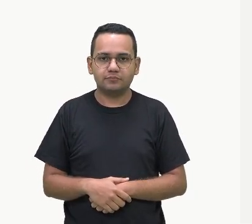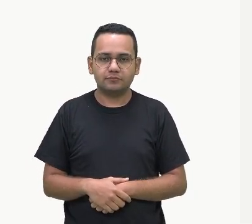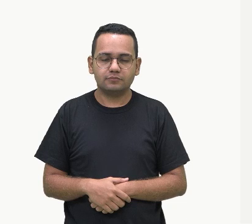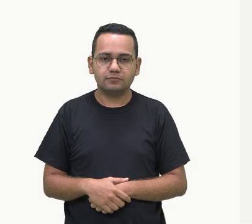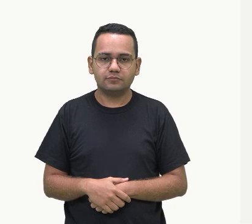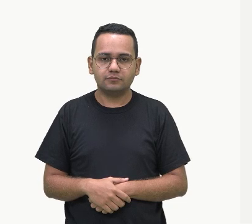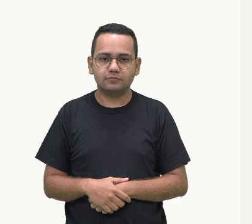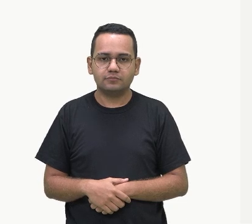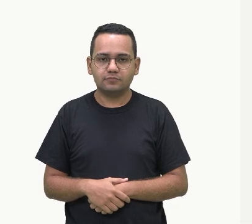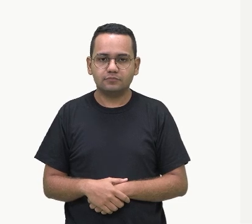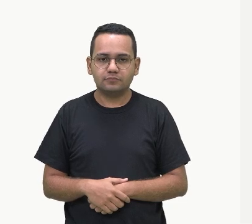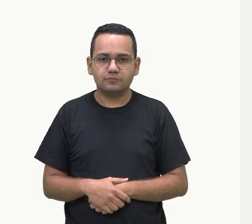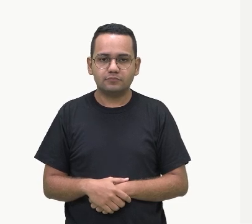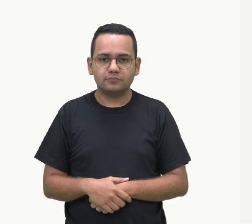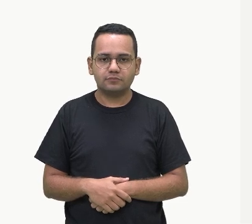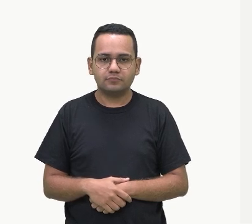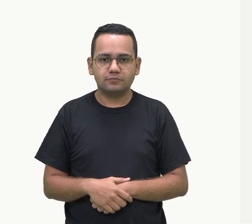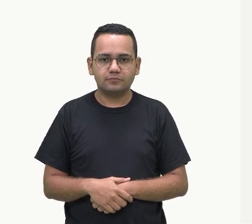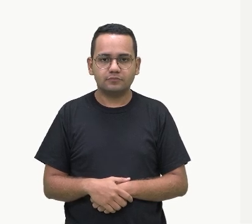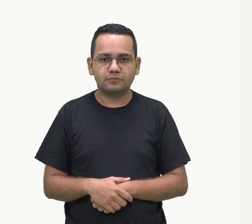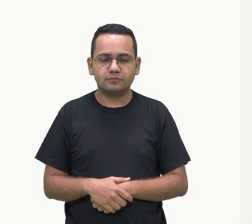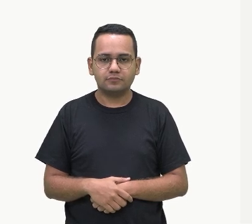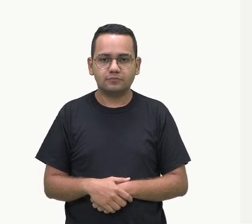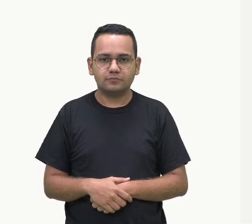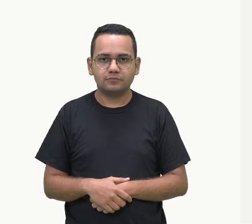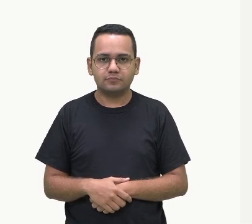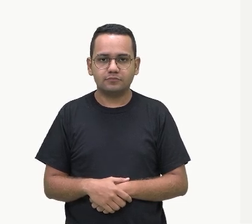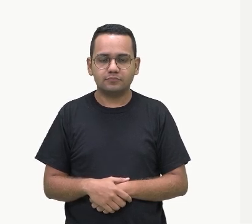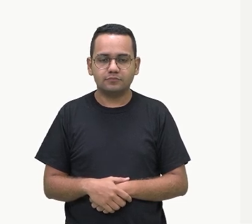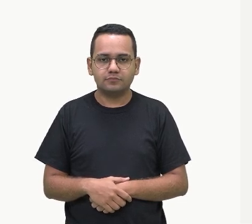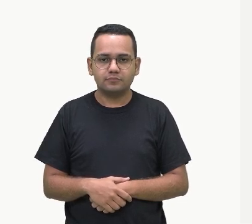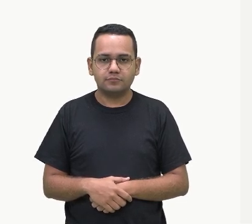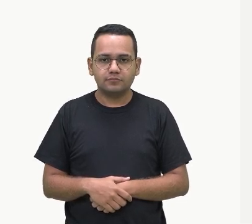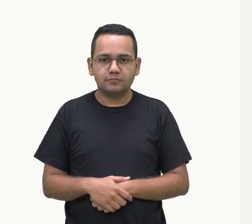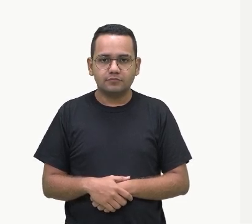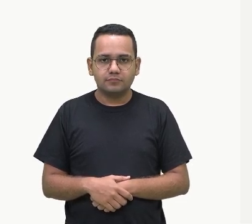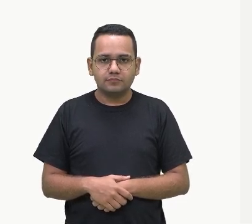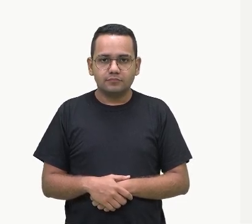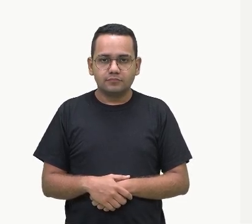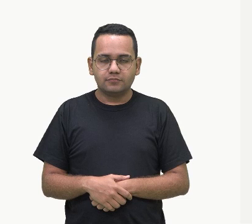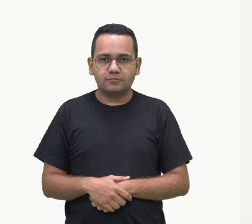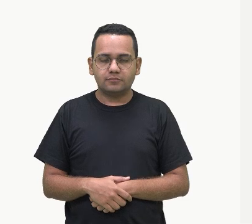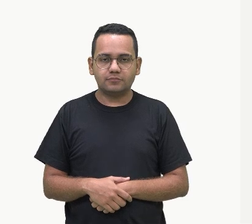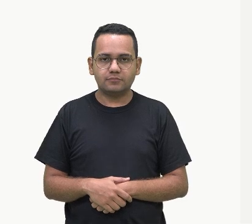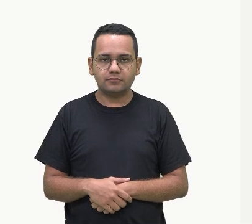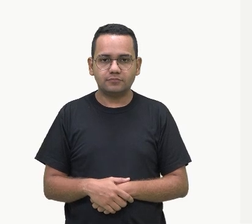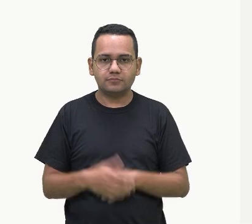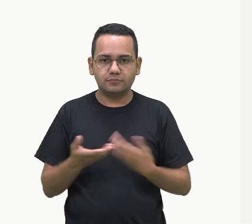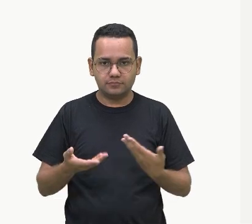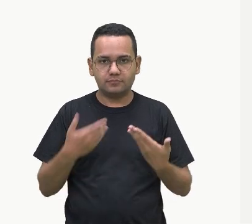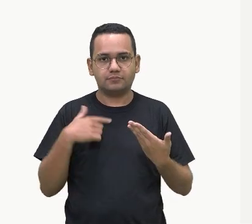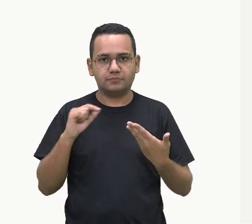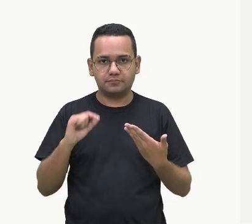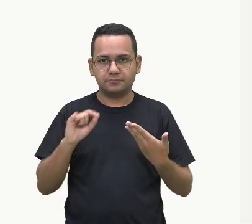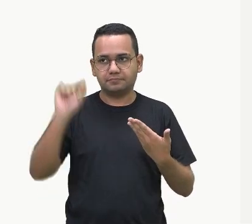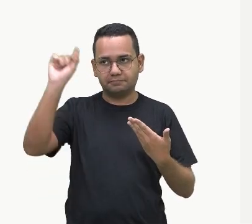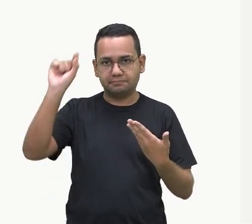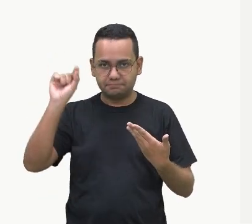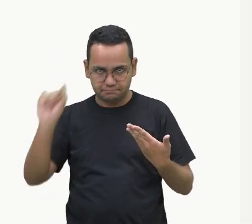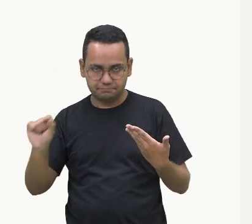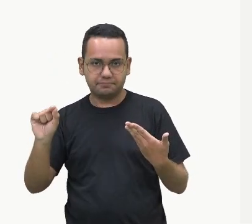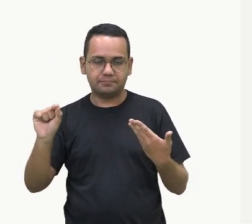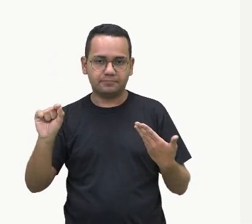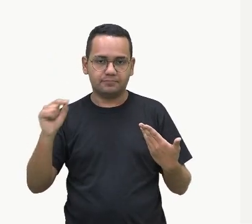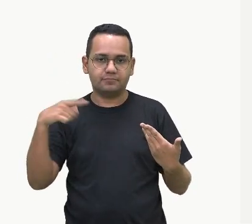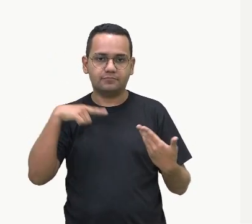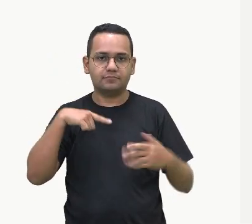então a gente tem aqui as retas paralelas, certo? A, B e C, e as